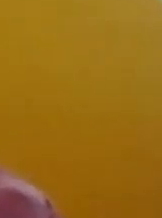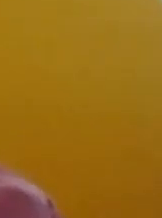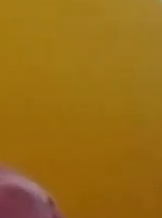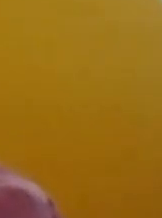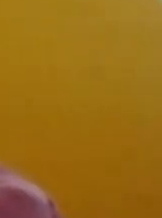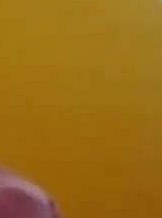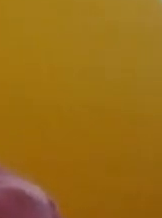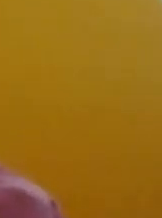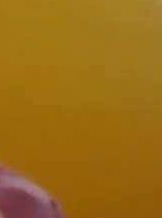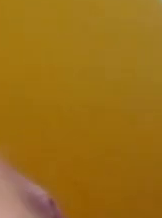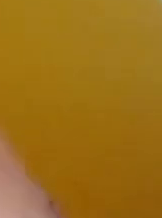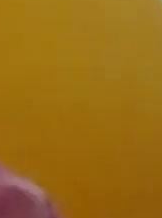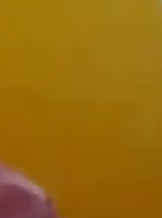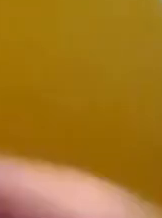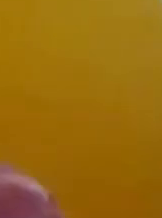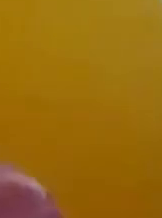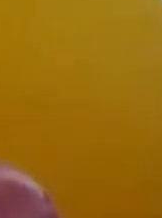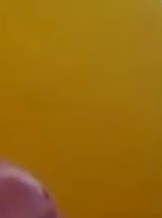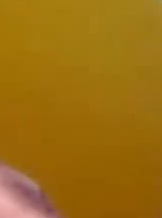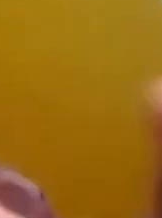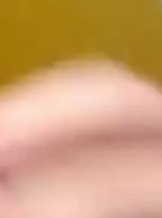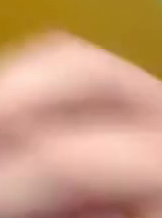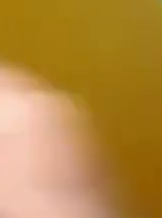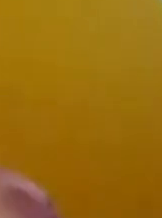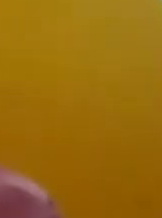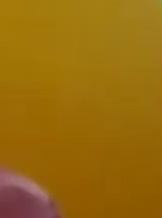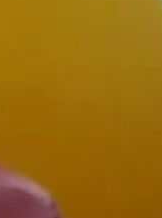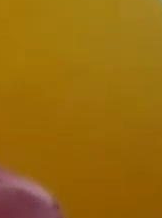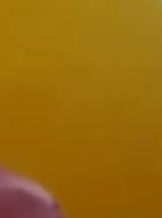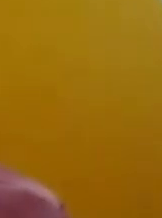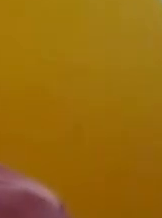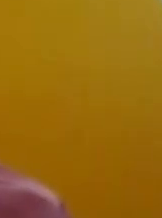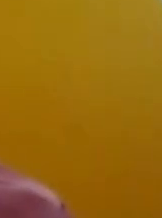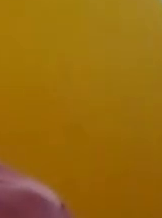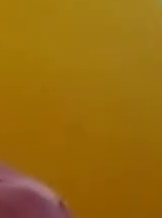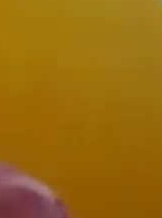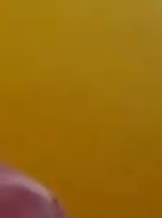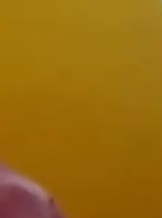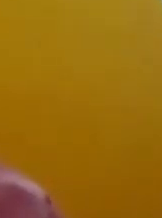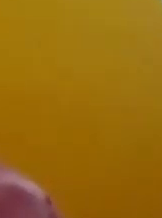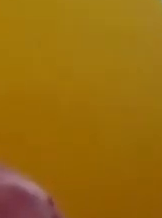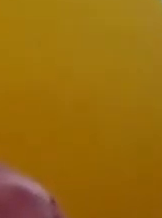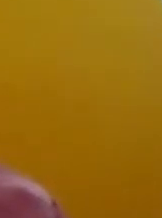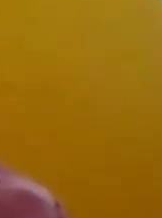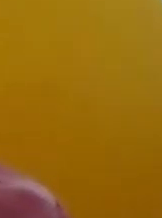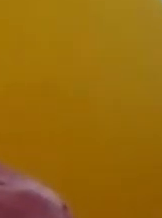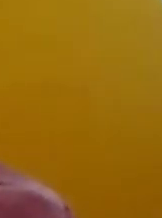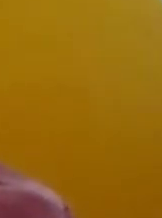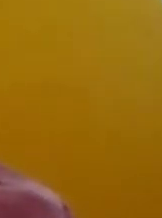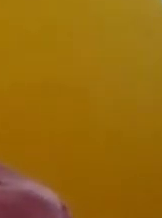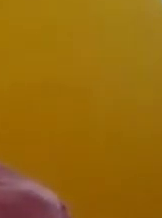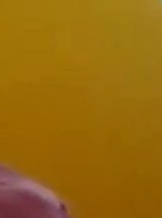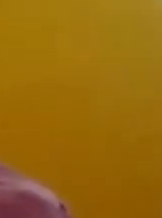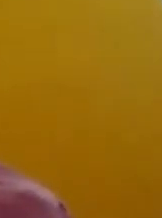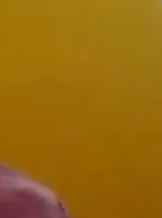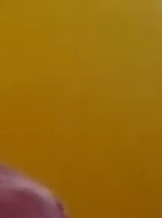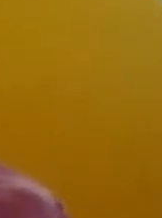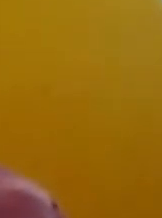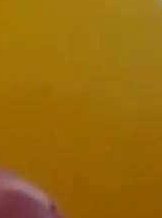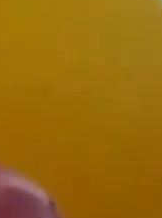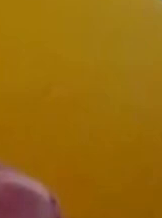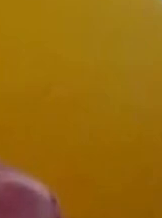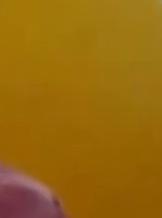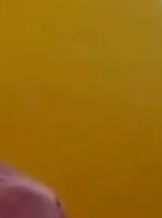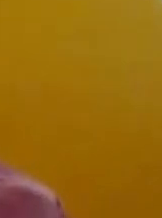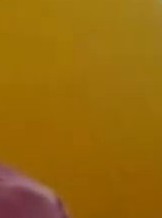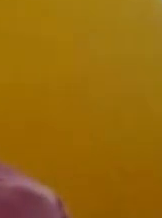projeto é um modifica uma legislação voltada para a regulamentação do transporte escolar no âmbito do Estado do Rio